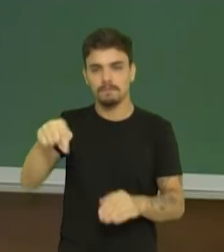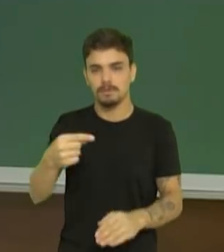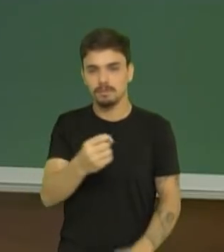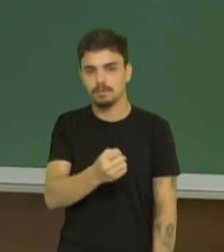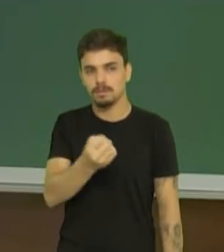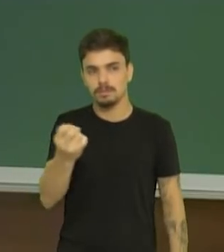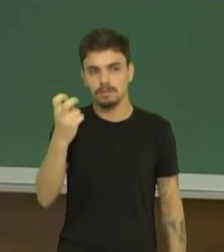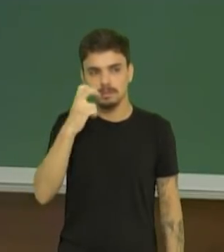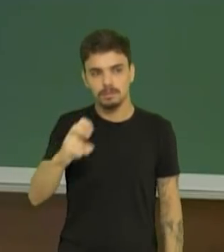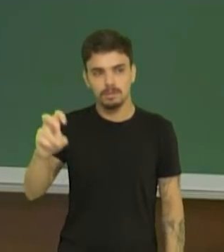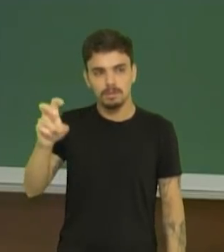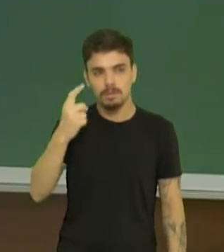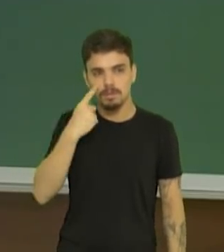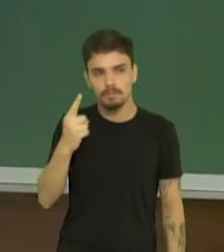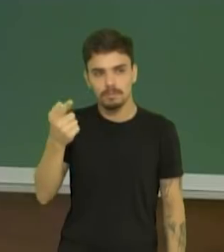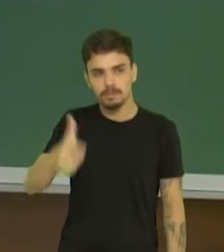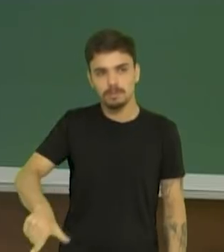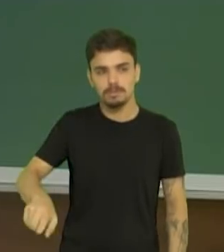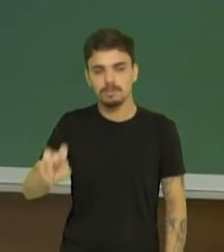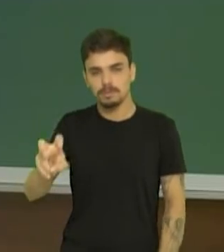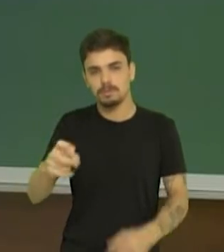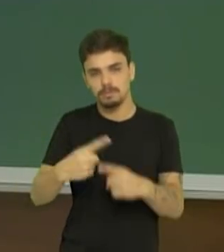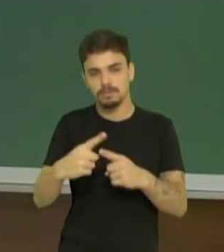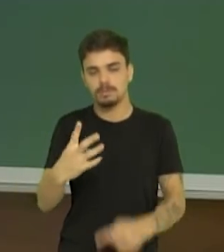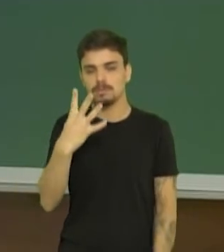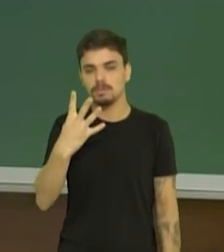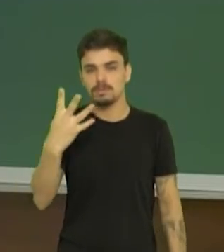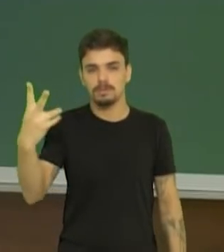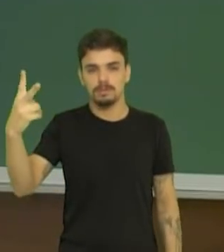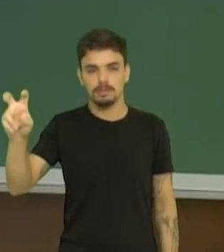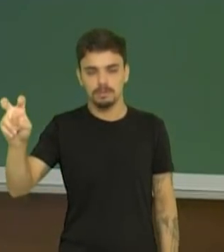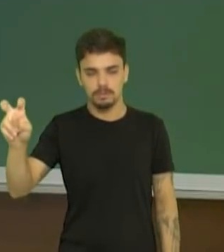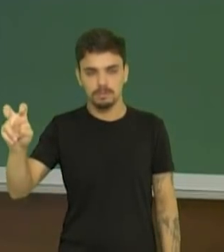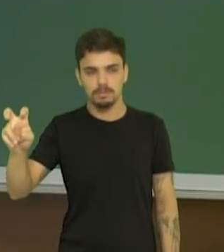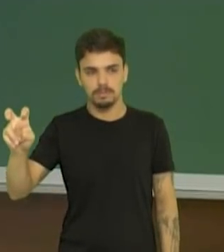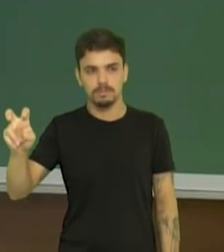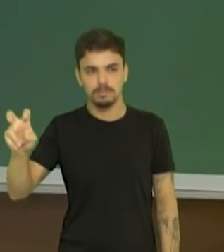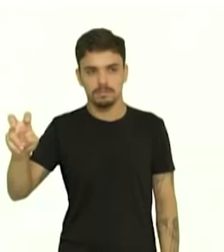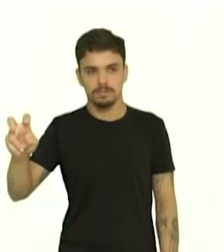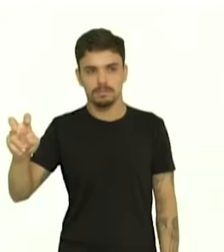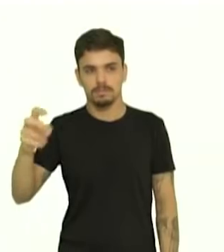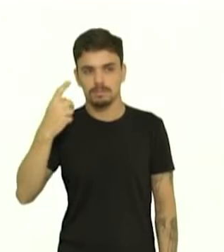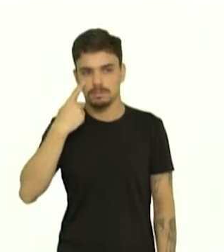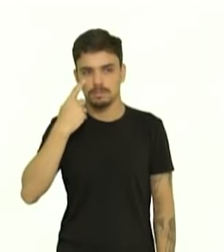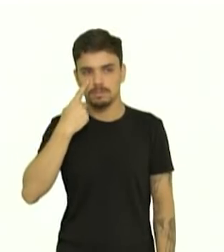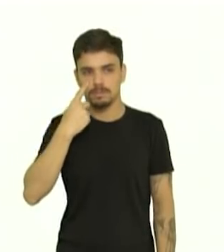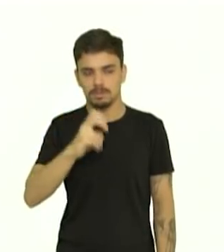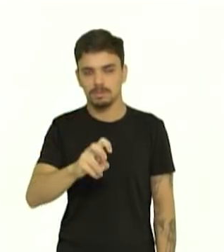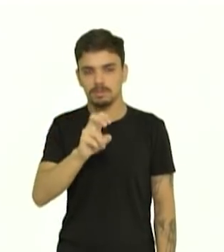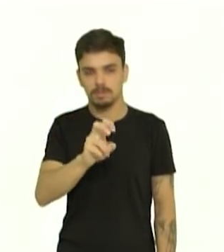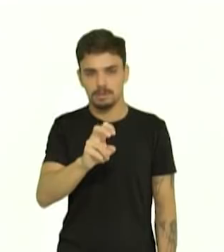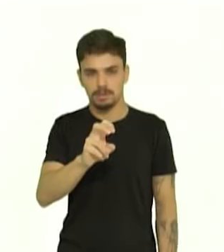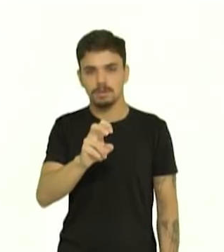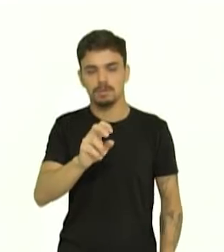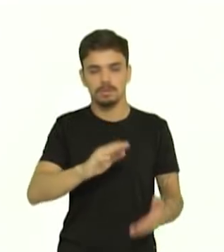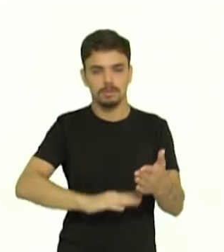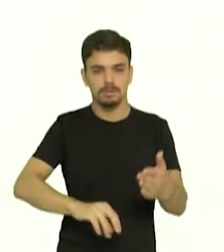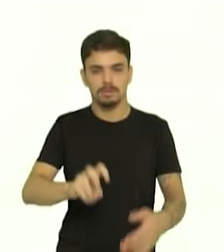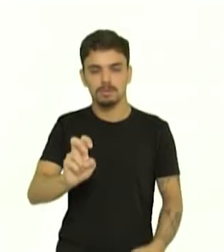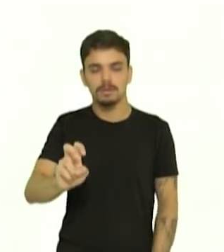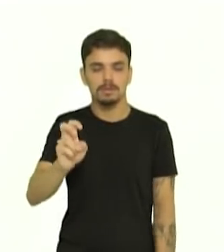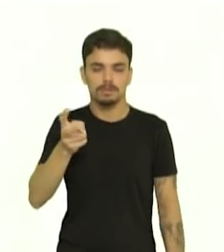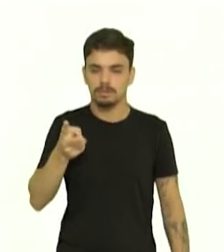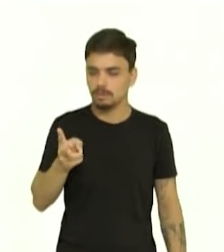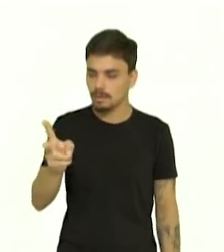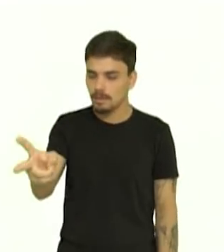aqui o 5. 5 novamente vezes 4, 45. A subtração vai dar 5, essa diferença, e isso